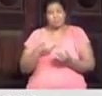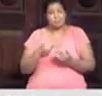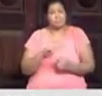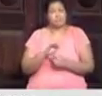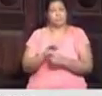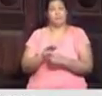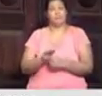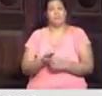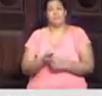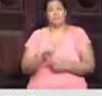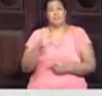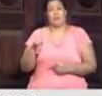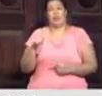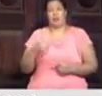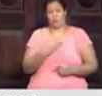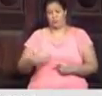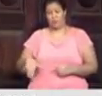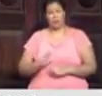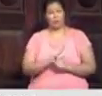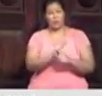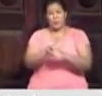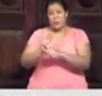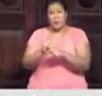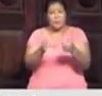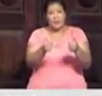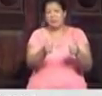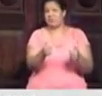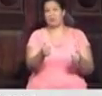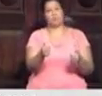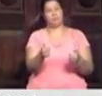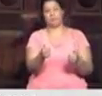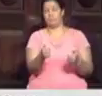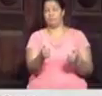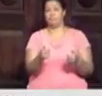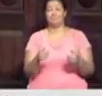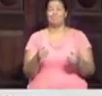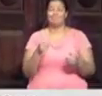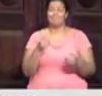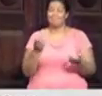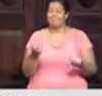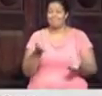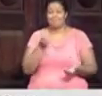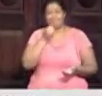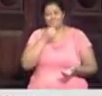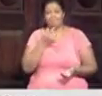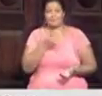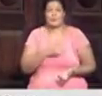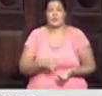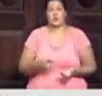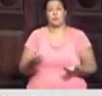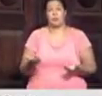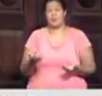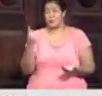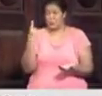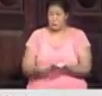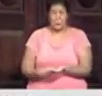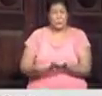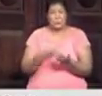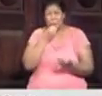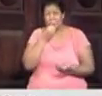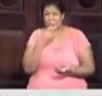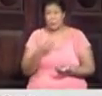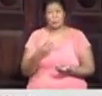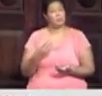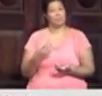não o benefício da população do Estado do Rio de Janeiro. Infelizmente, fez-se um mau acordo, um péssimo acordo, por um